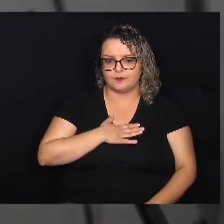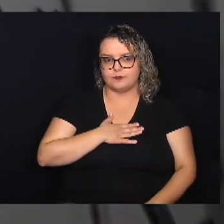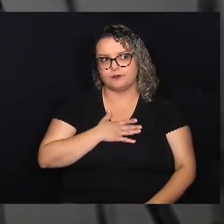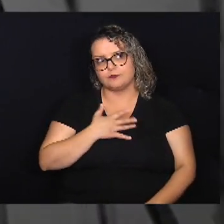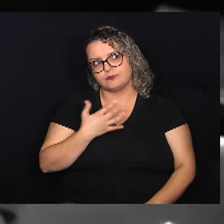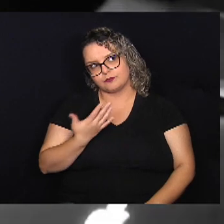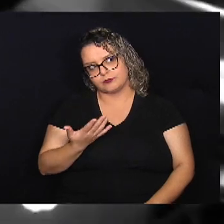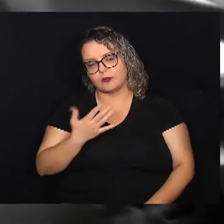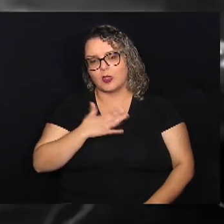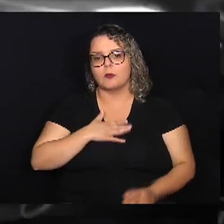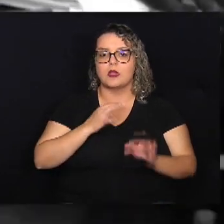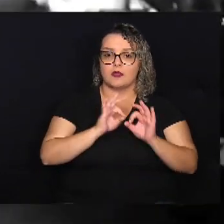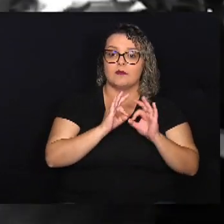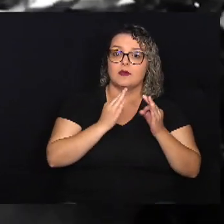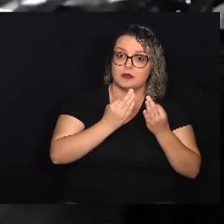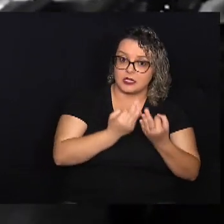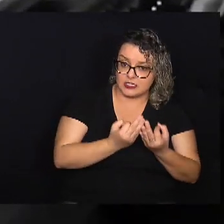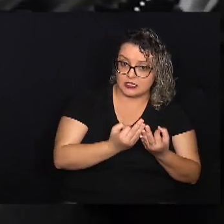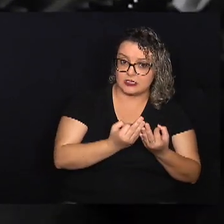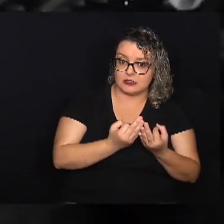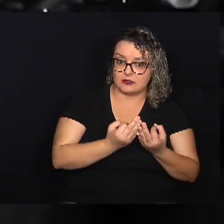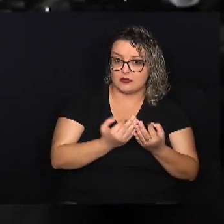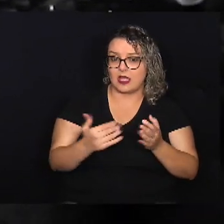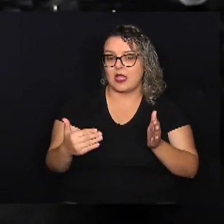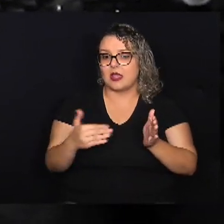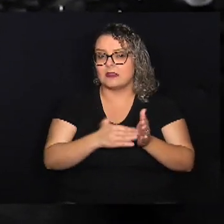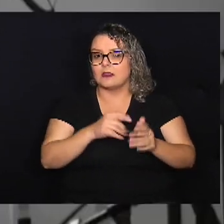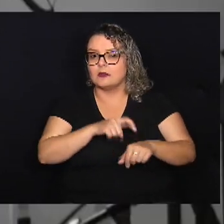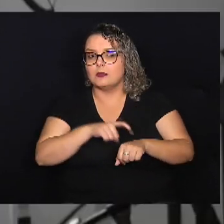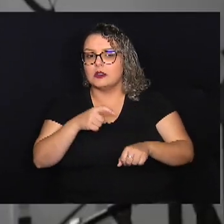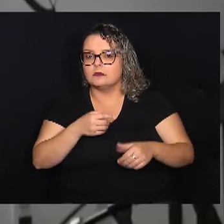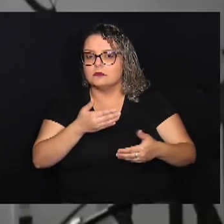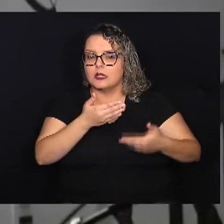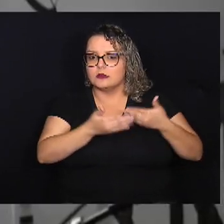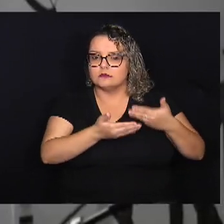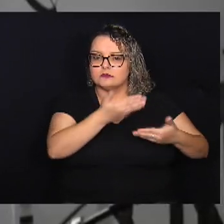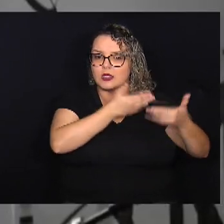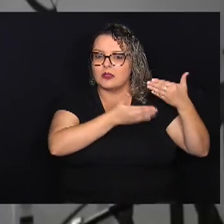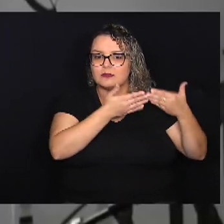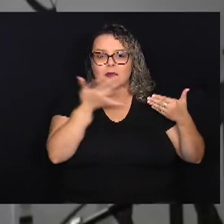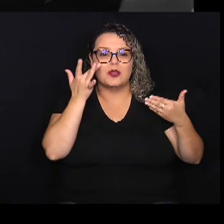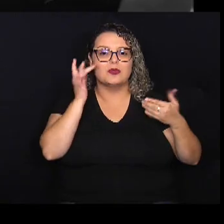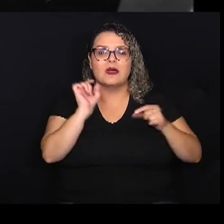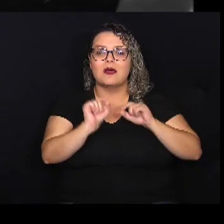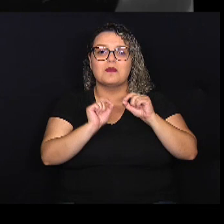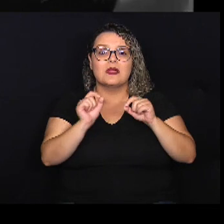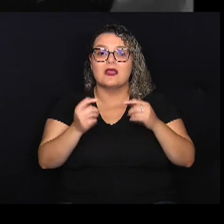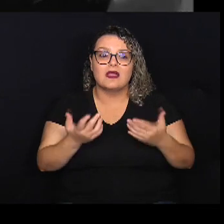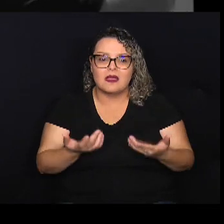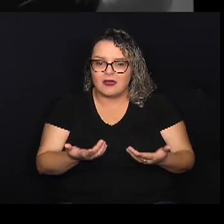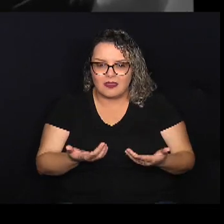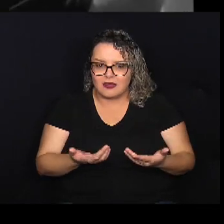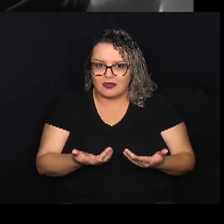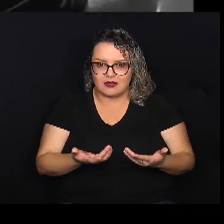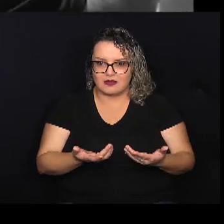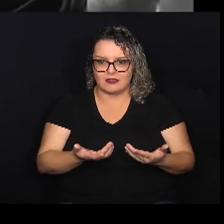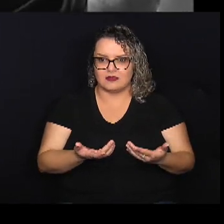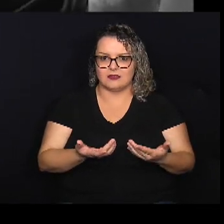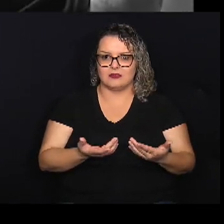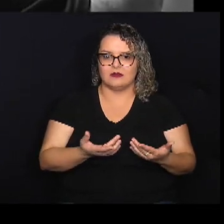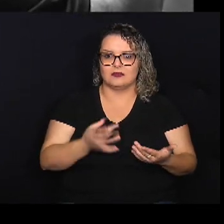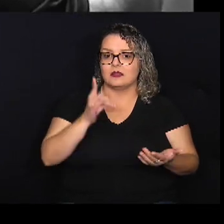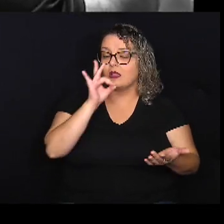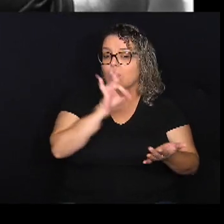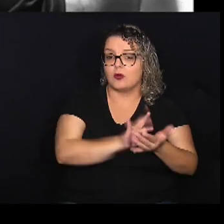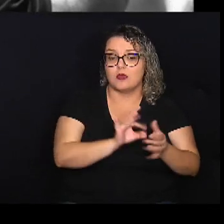da minha família vai até um certo ponto, mas a partir daí você não sabe muito bem quem que teve, né, na origem